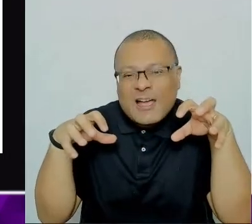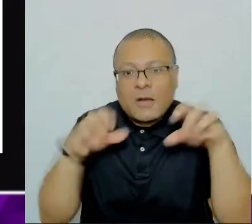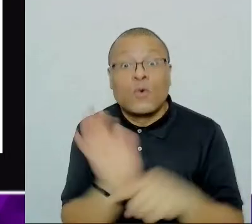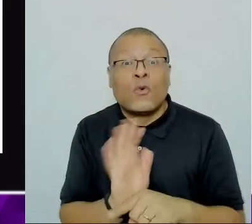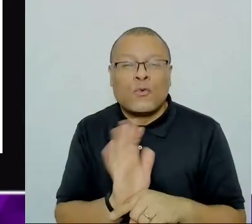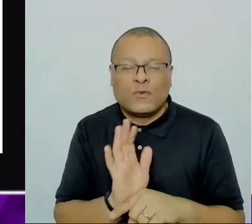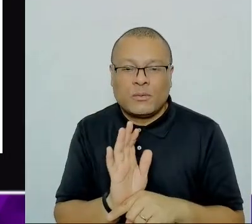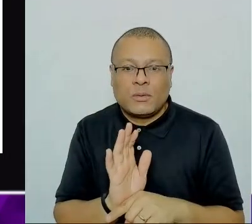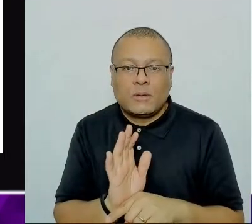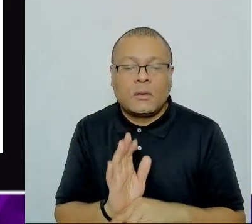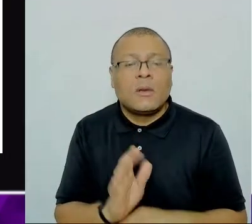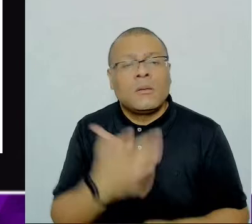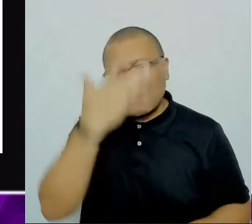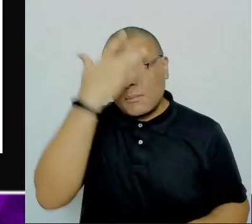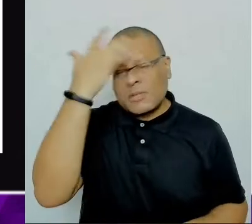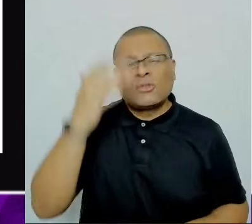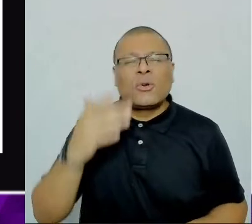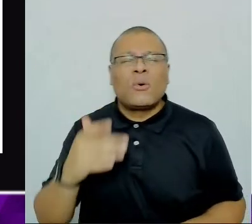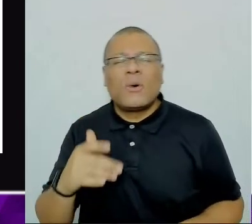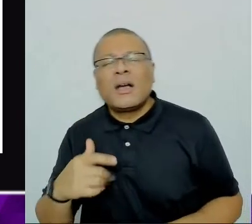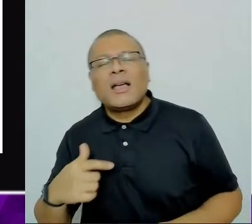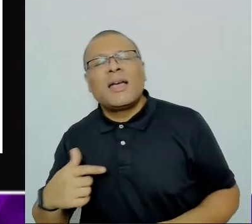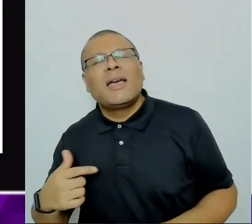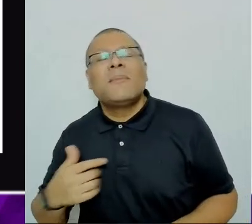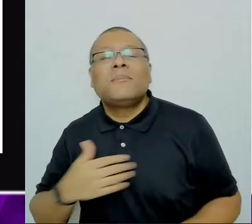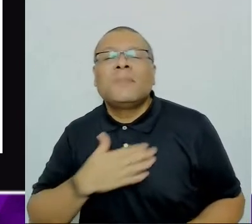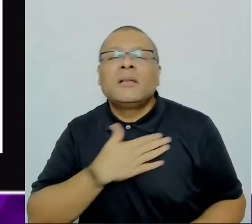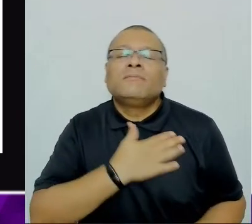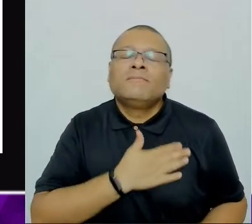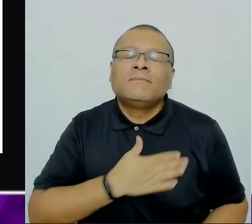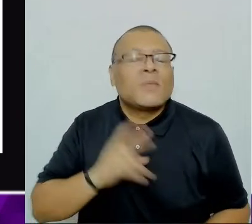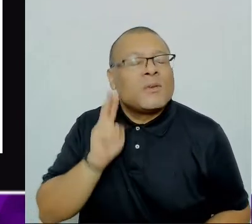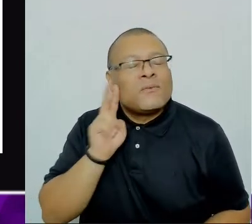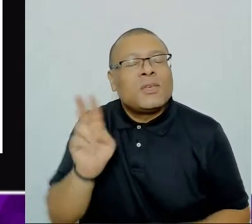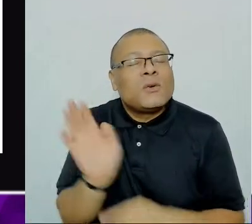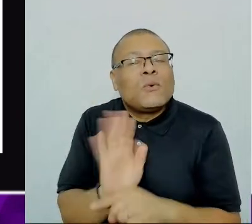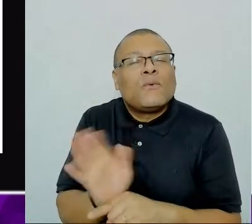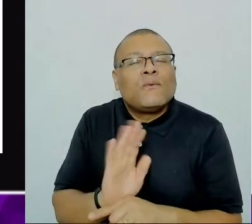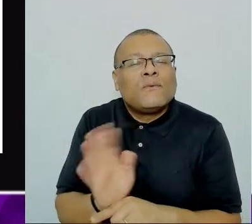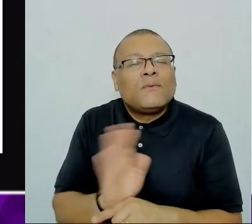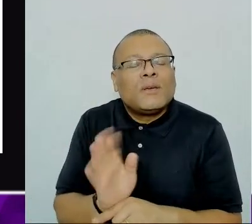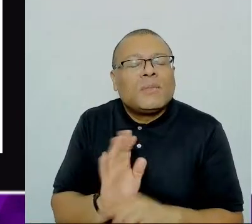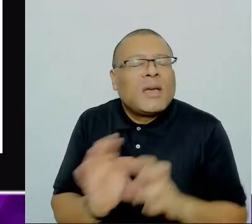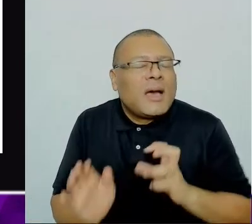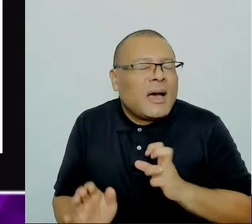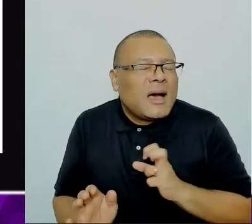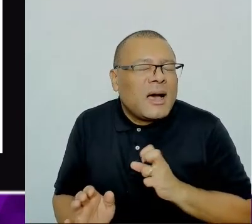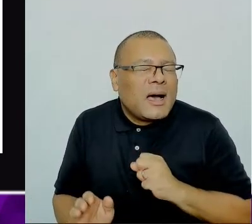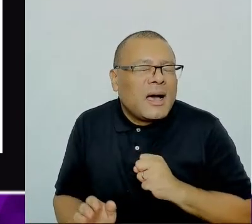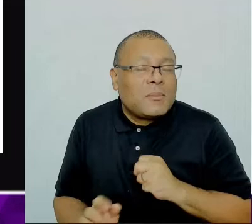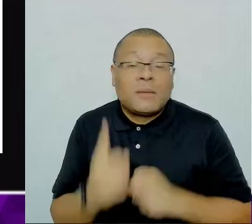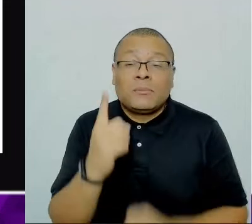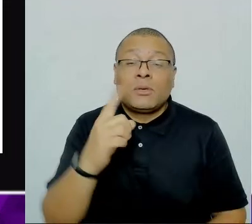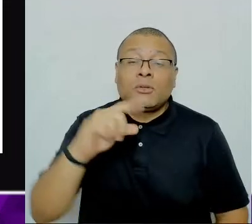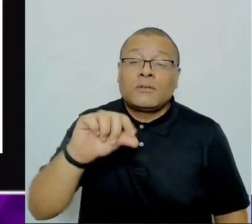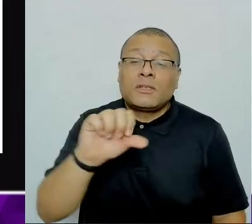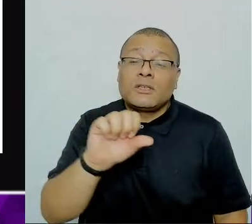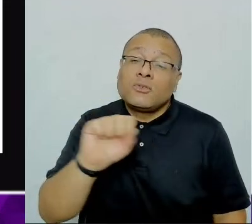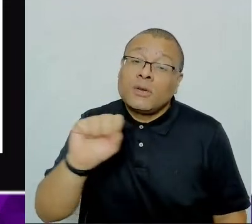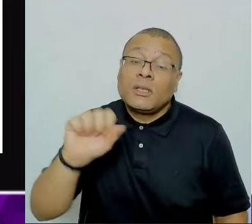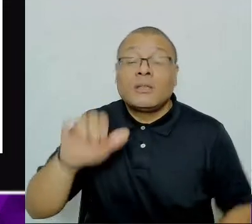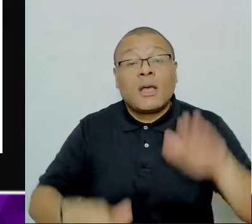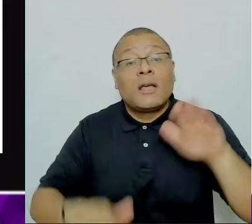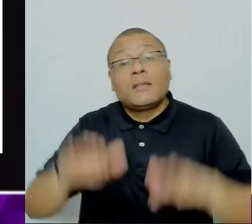tem uma pessoa que gosta, é mais saudosista, né? Viu muito filme saudosista dos anos 80, ele vai trazer o quê? Essa